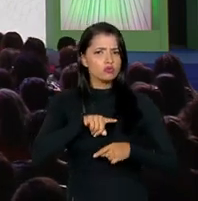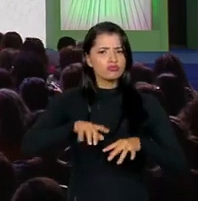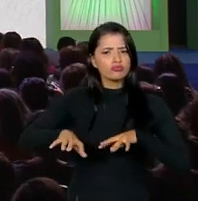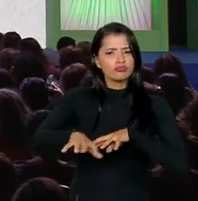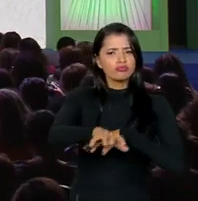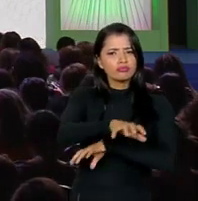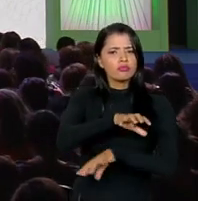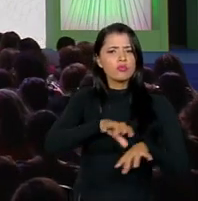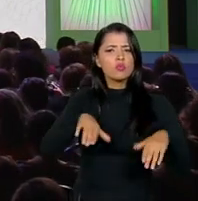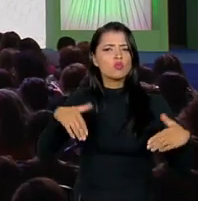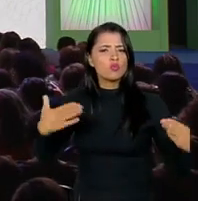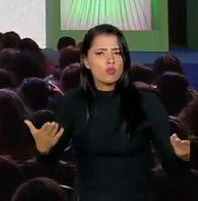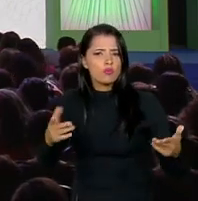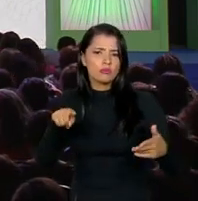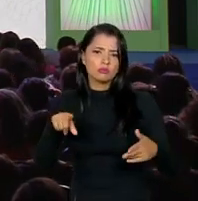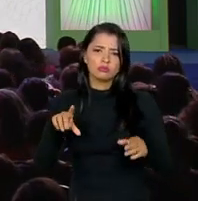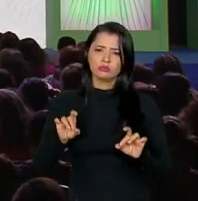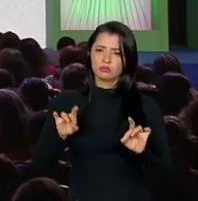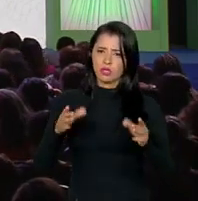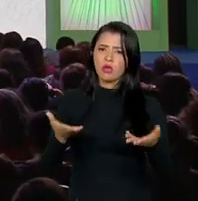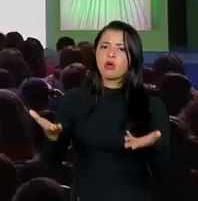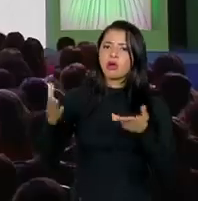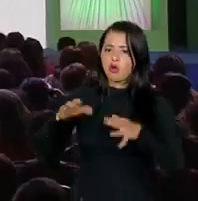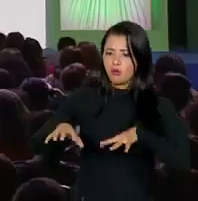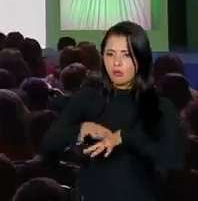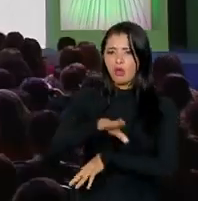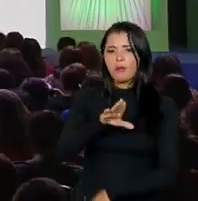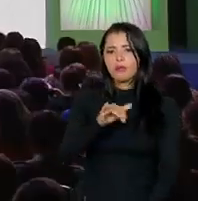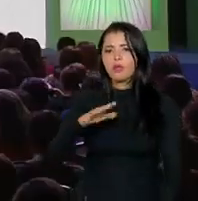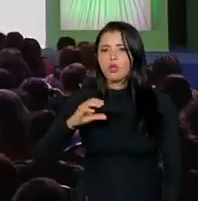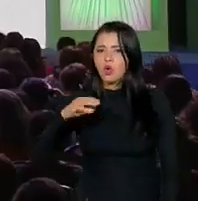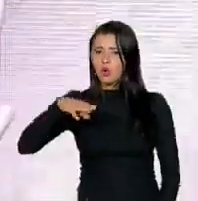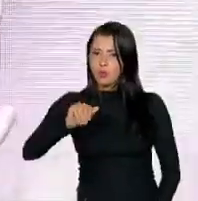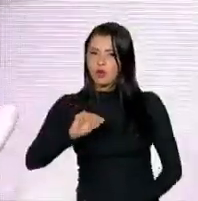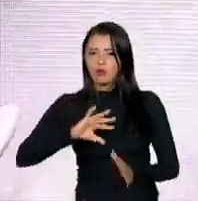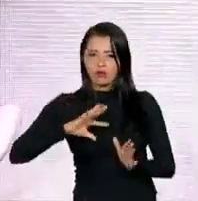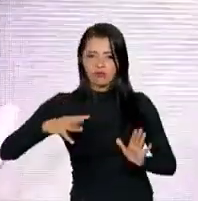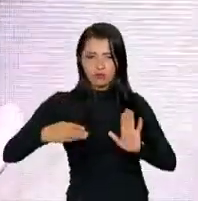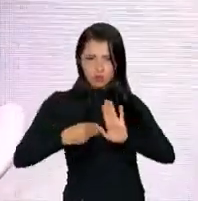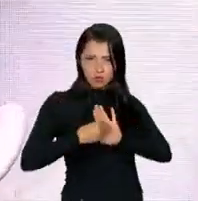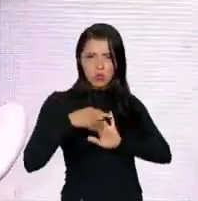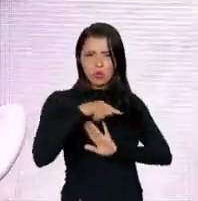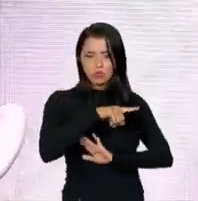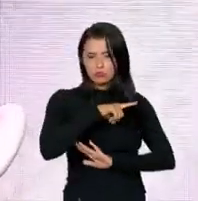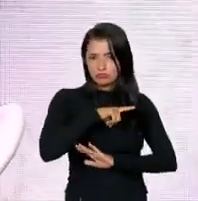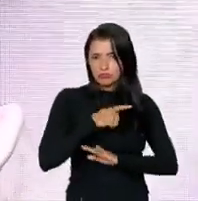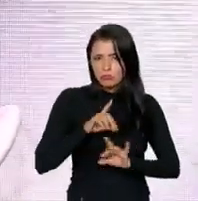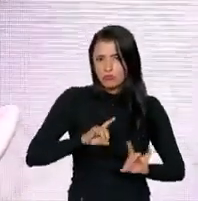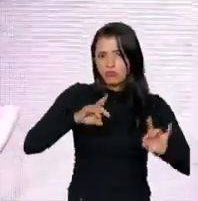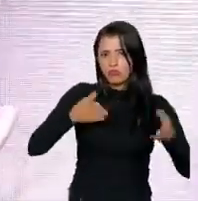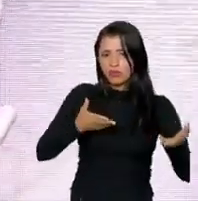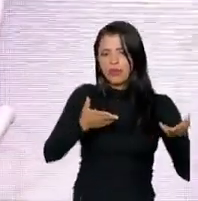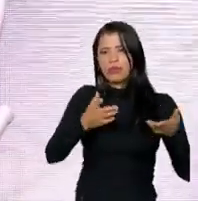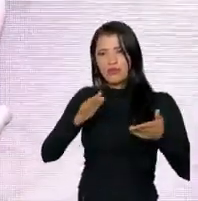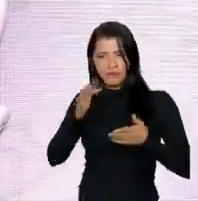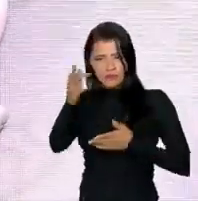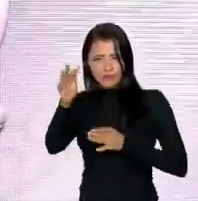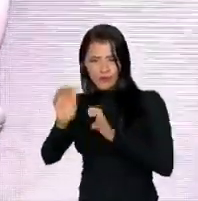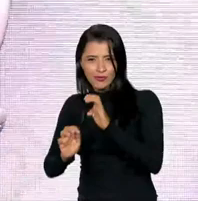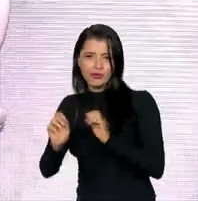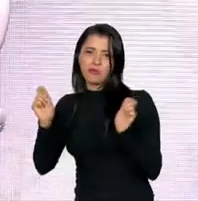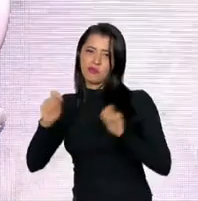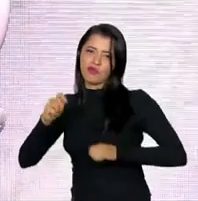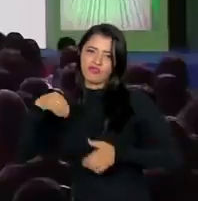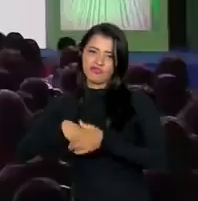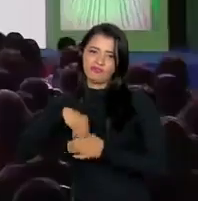biomas, destacadamente o bioma amazônico? E a indústria do futuro pode estar no